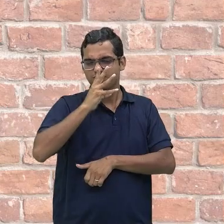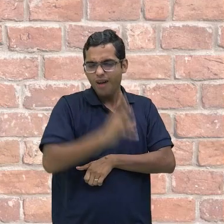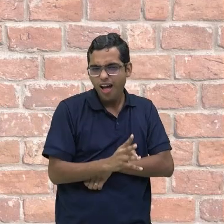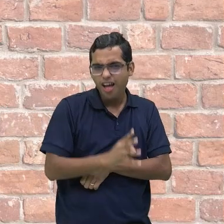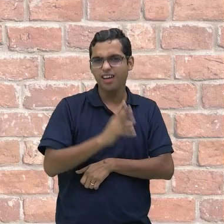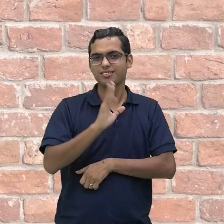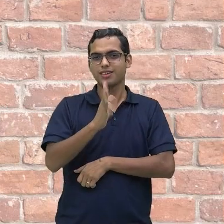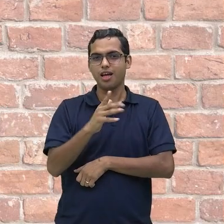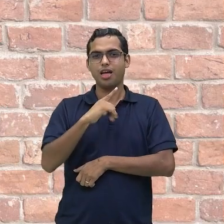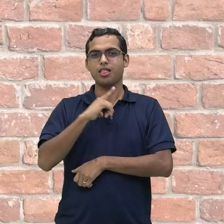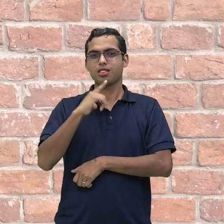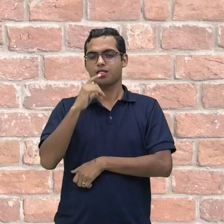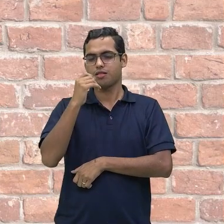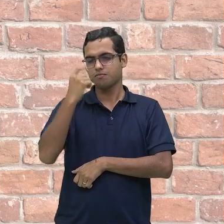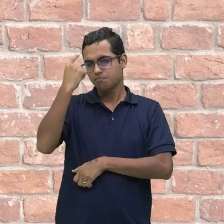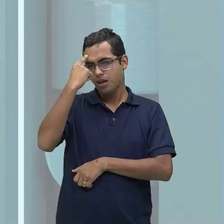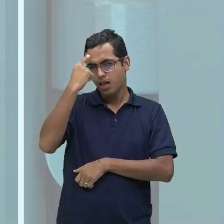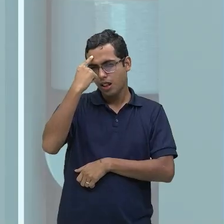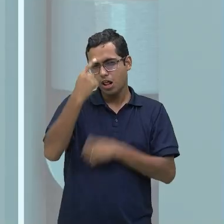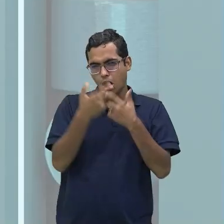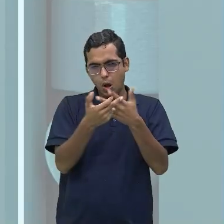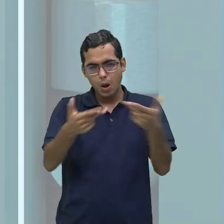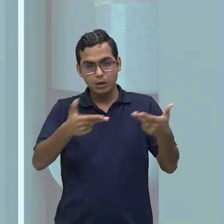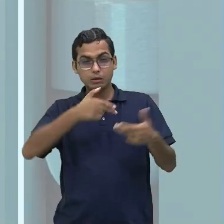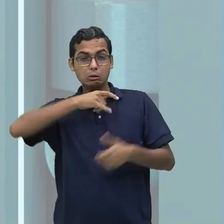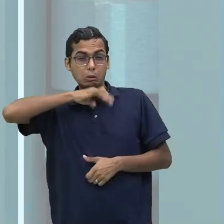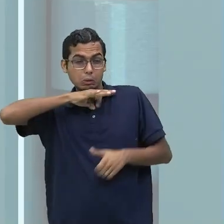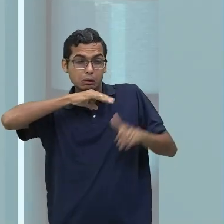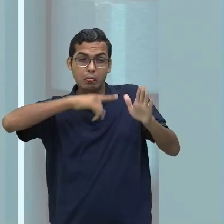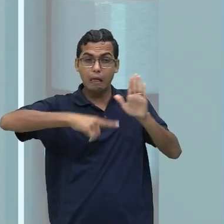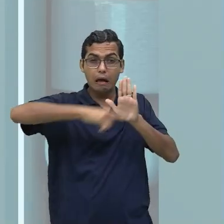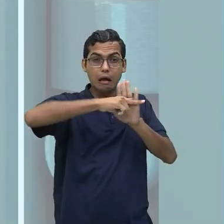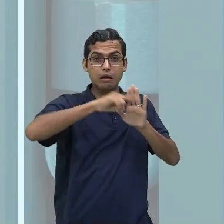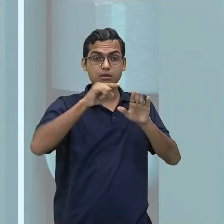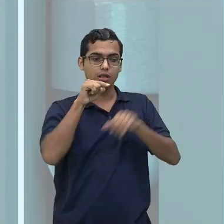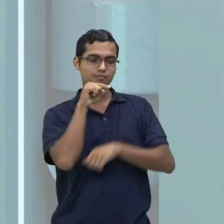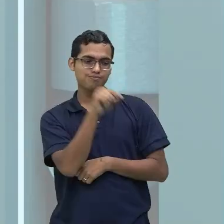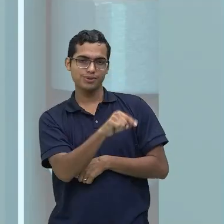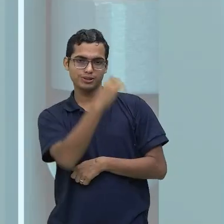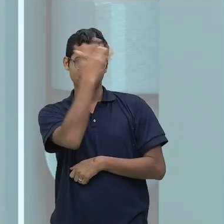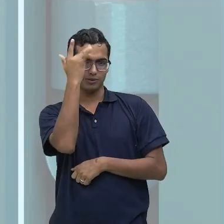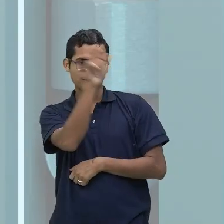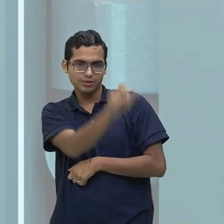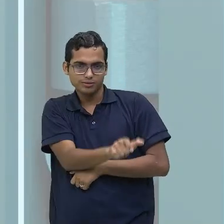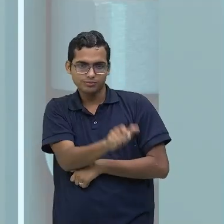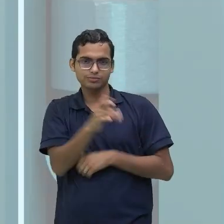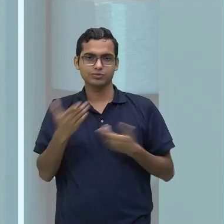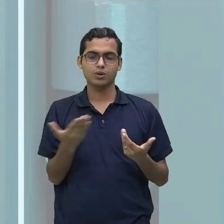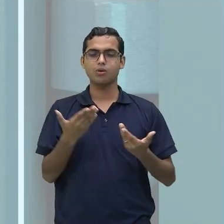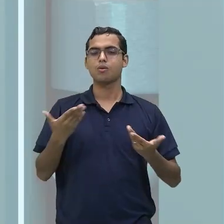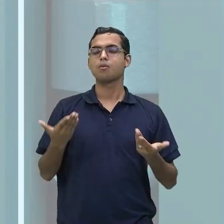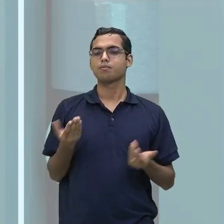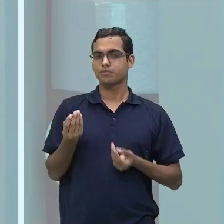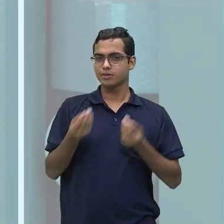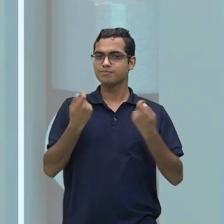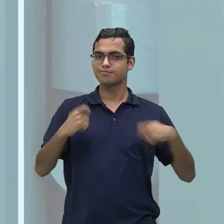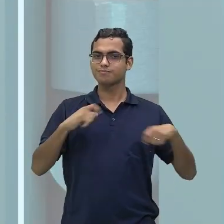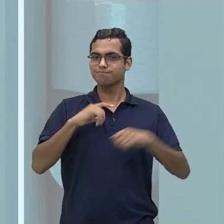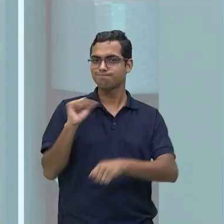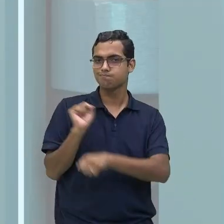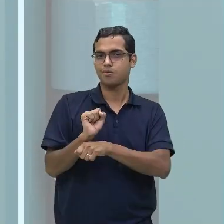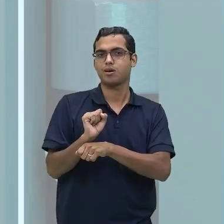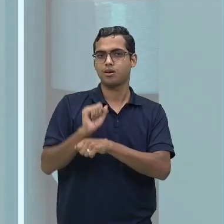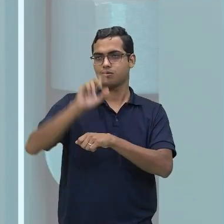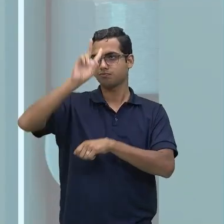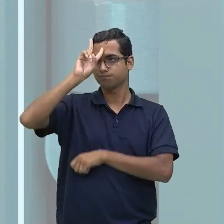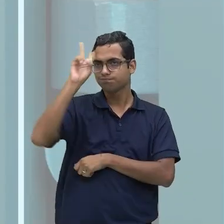de falar, de comunicar com o corpo. E quando eu falo de comunicar com o corpo, eu vou pensar que eu não preciso me colocar